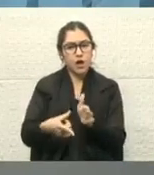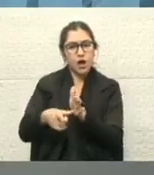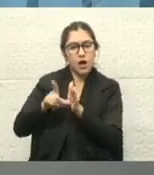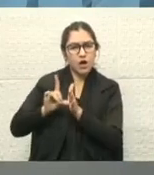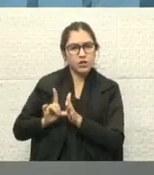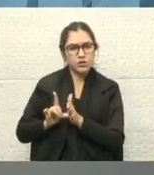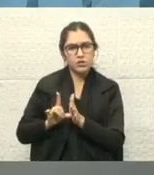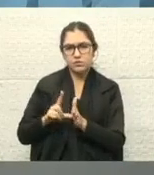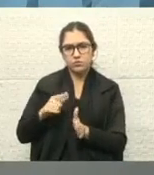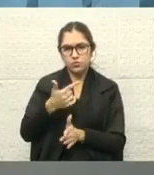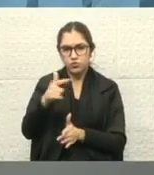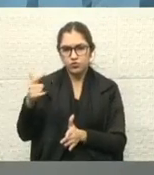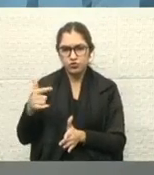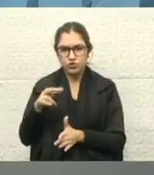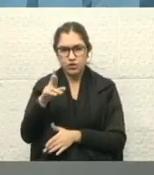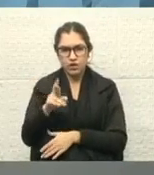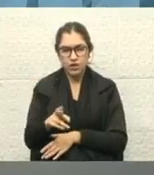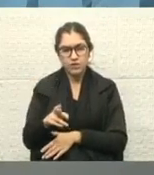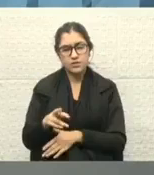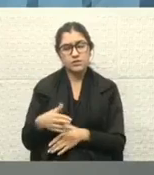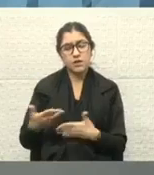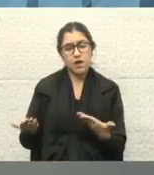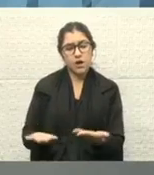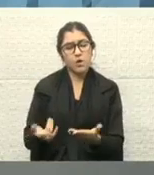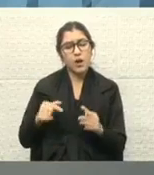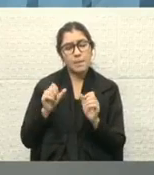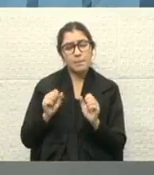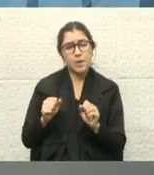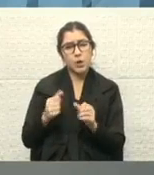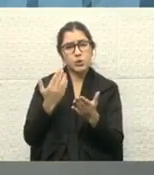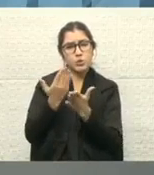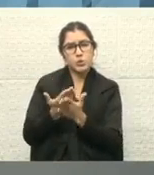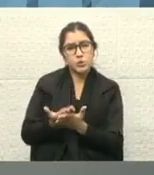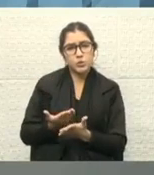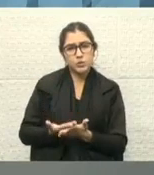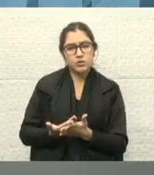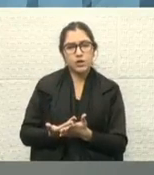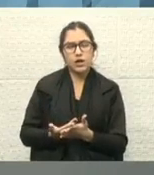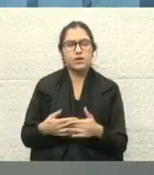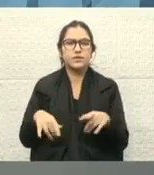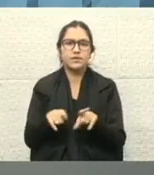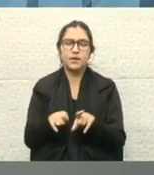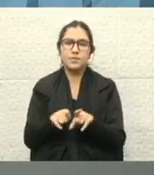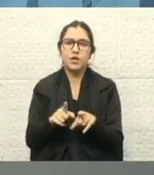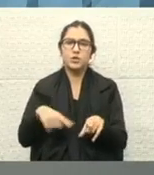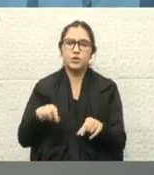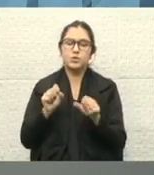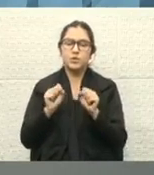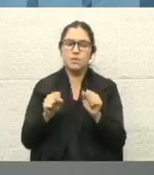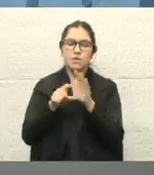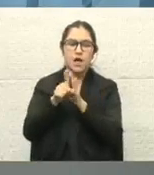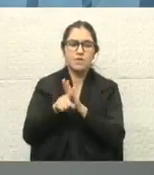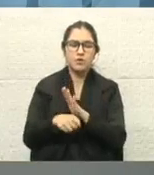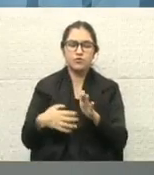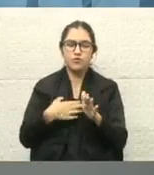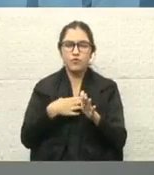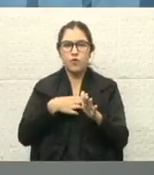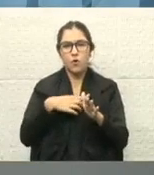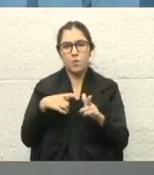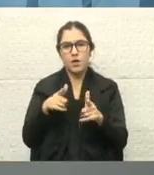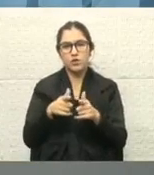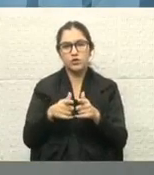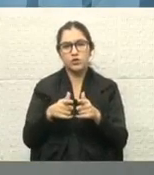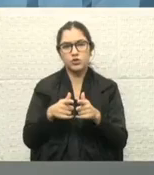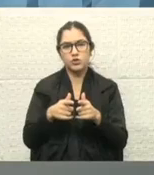não possuíam raízes, agora podem ser estudadas e, inclusive, nós podemos avaliar geometricamente